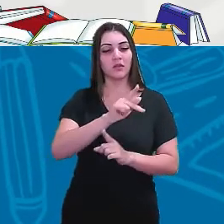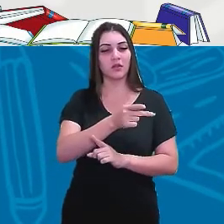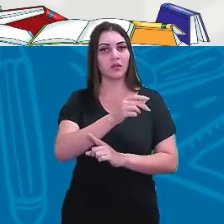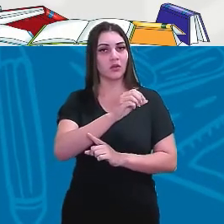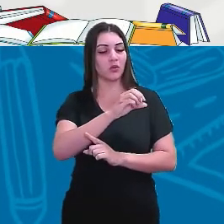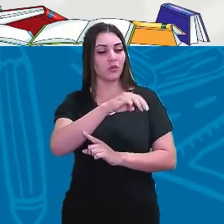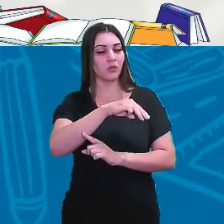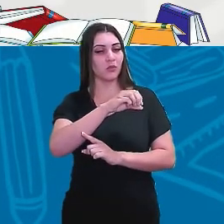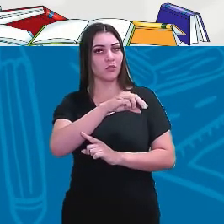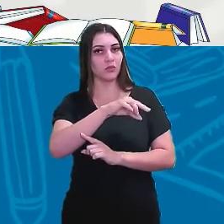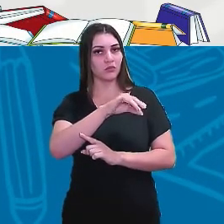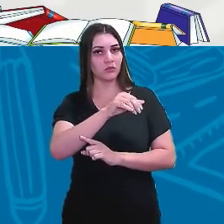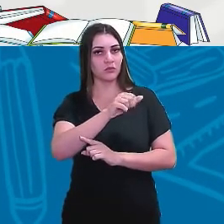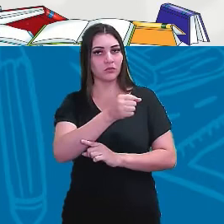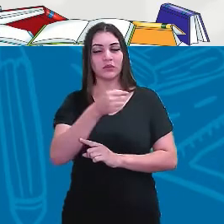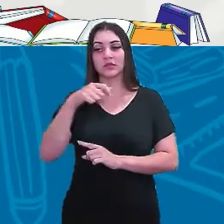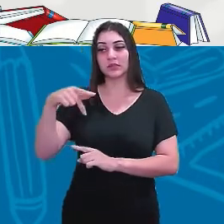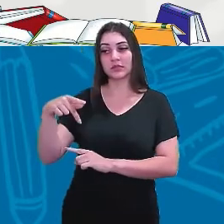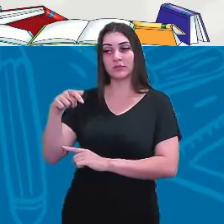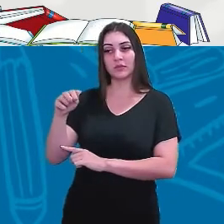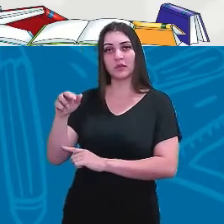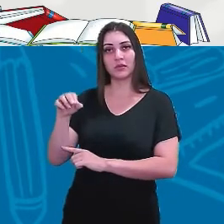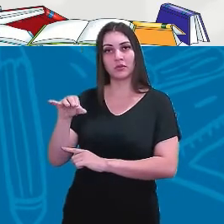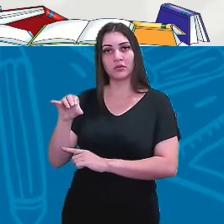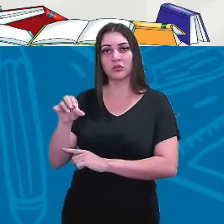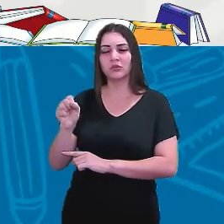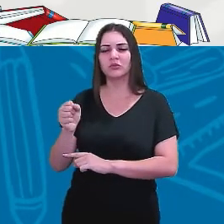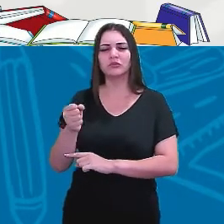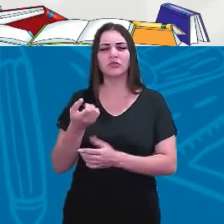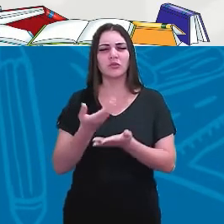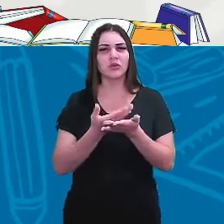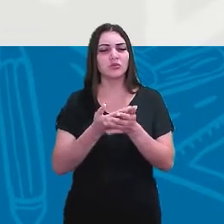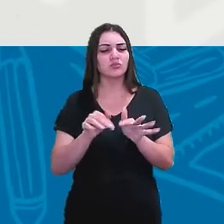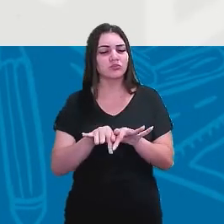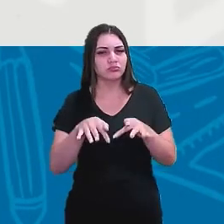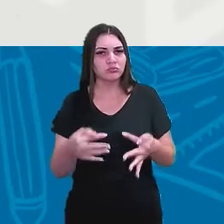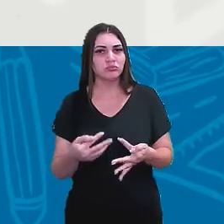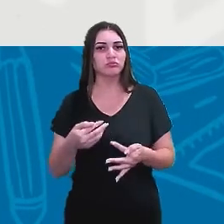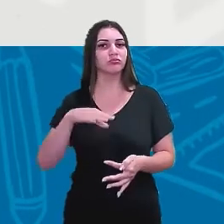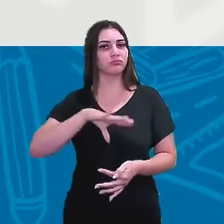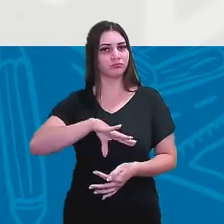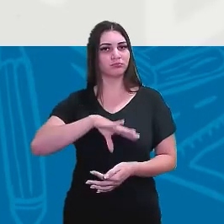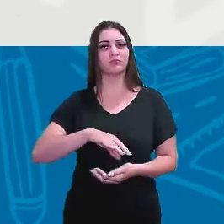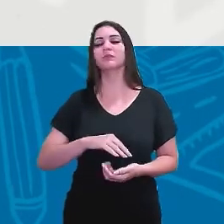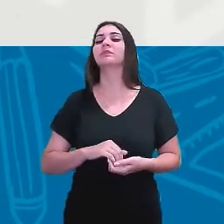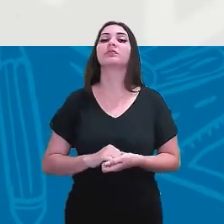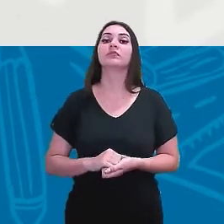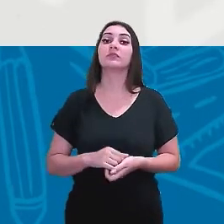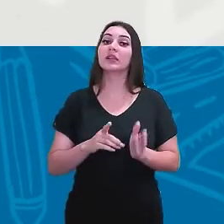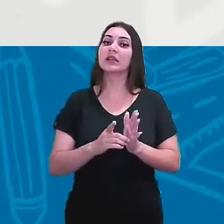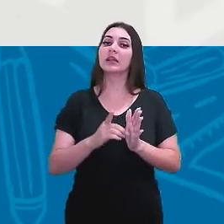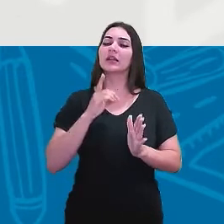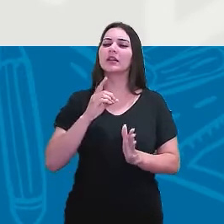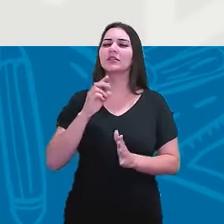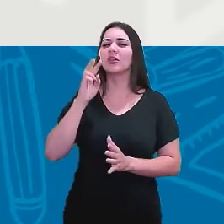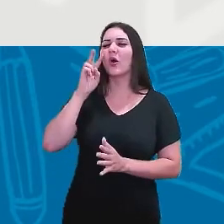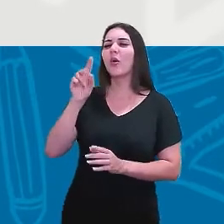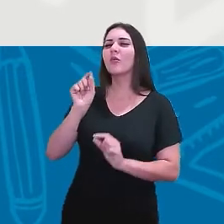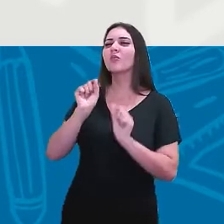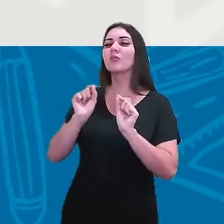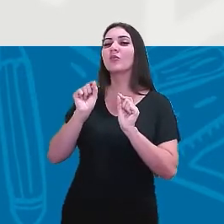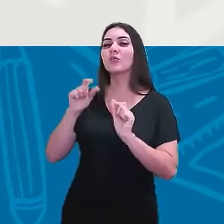e parônimas, tá? Um assunto bem comum da língua portuguesa. Então, vamos embora. Mas antes, ó, olha o que vem